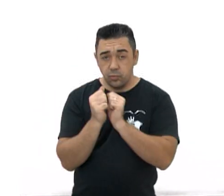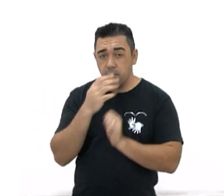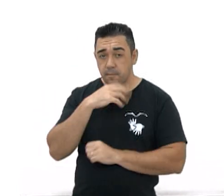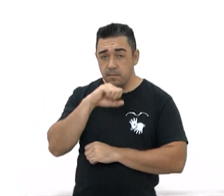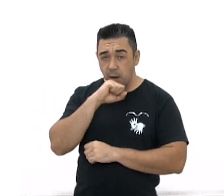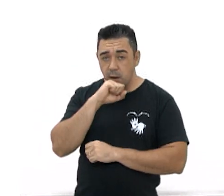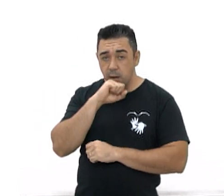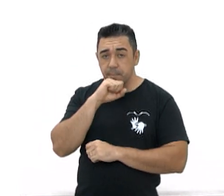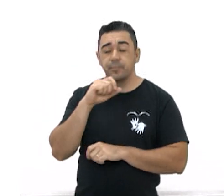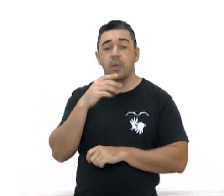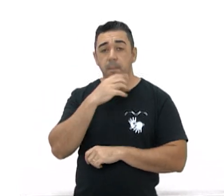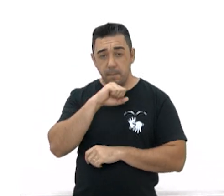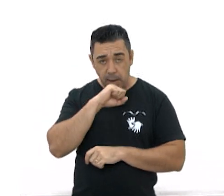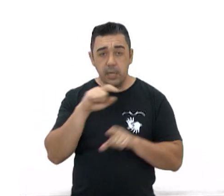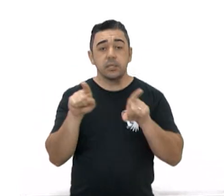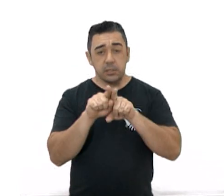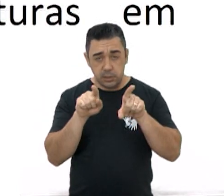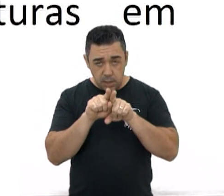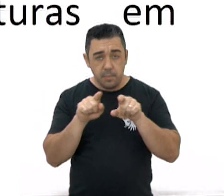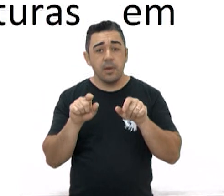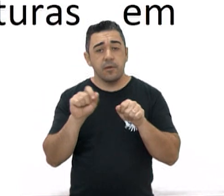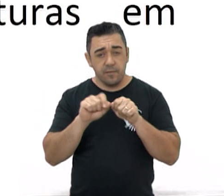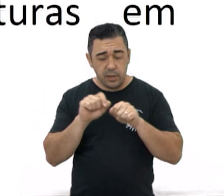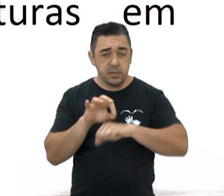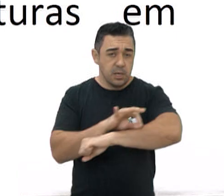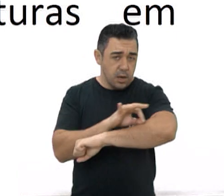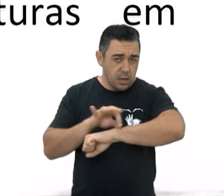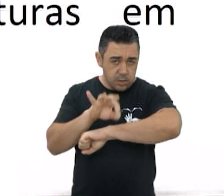de escultor, era arquiteto também. Ele fez várias igrejas.